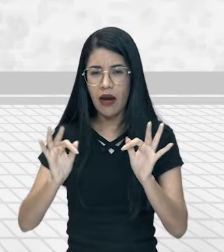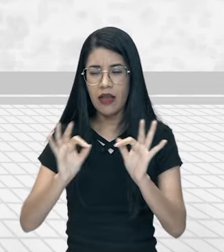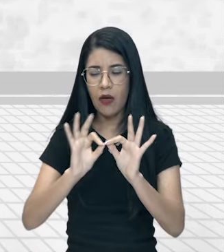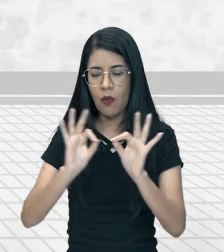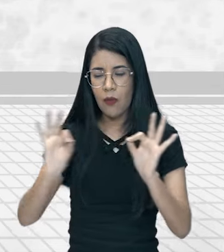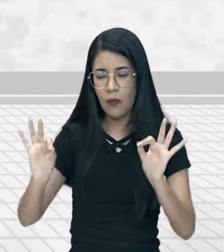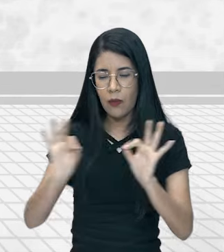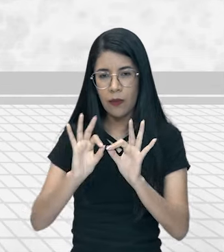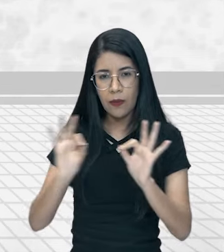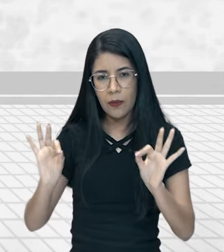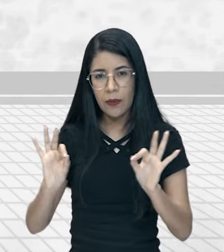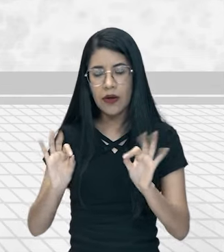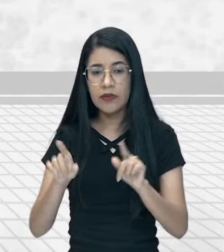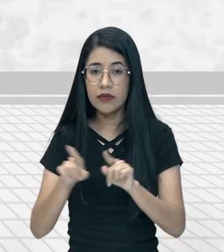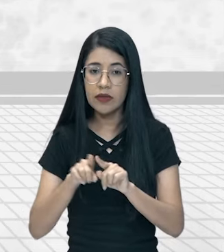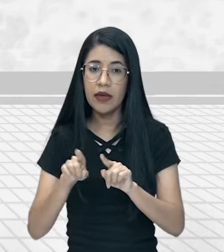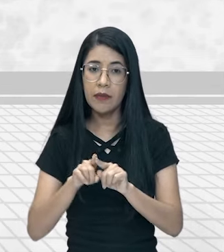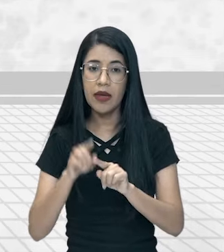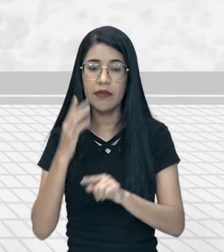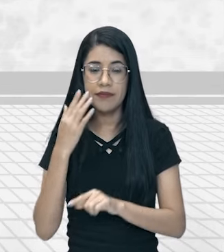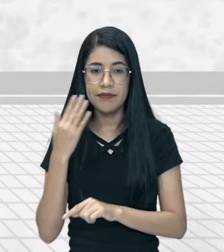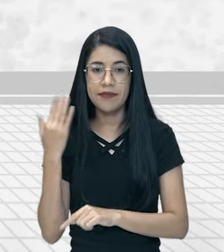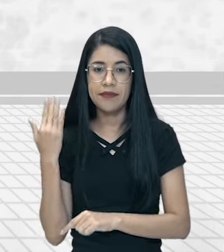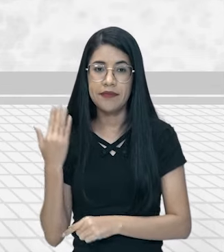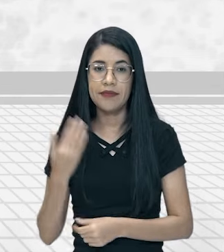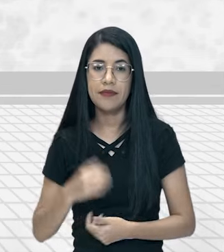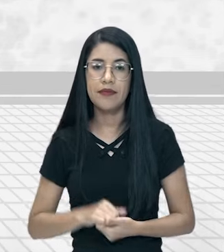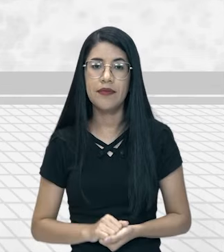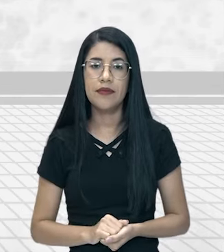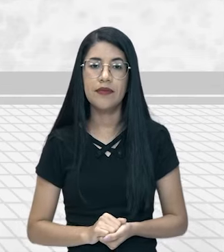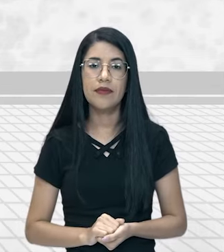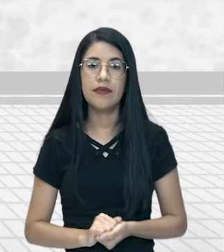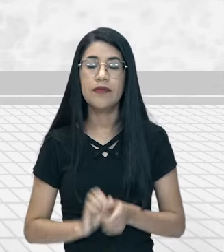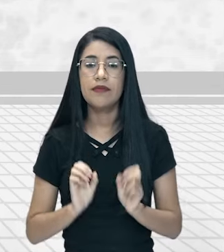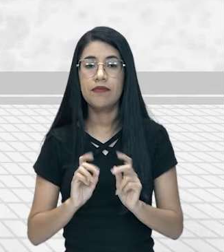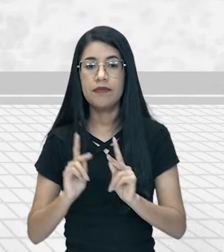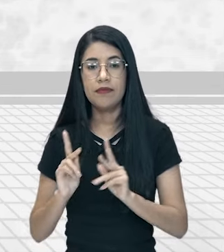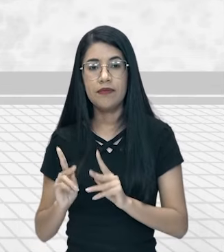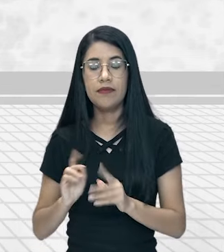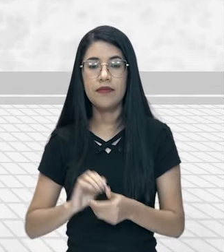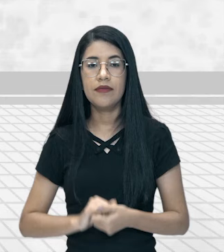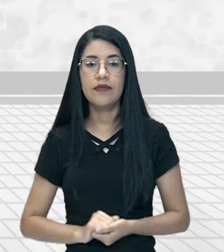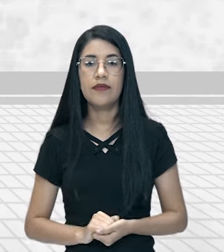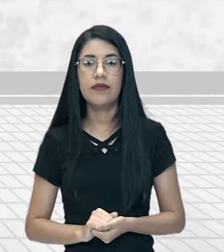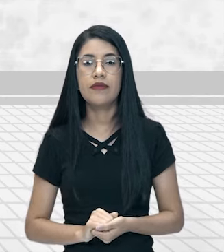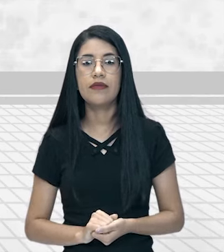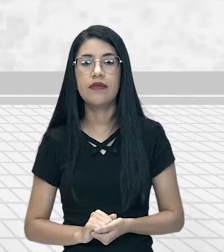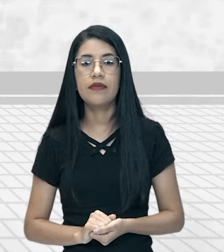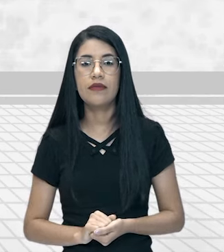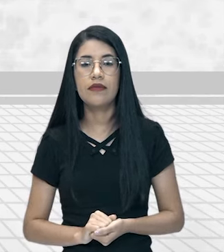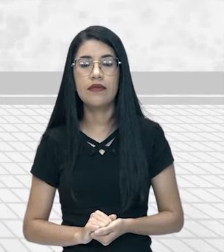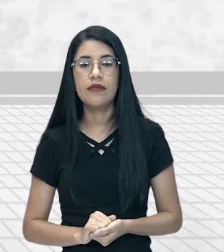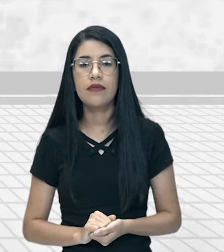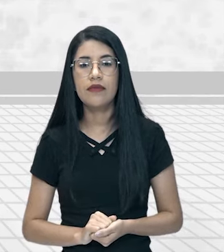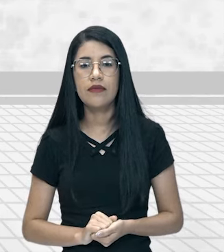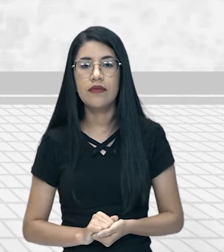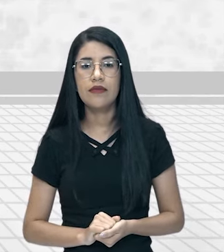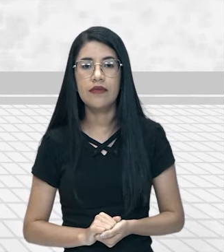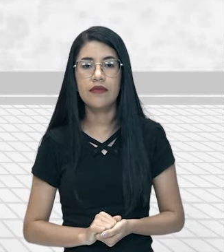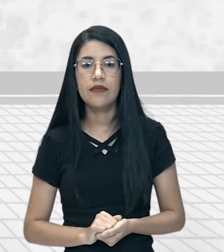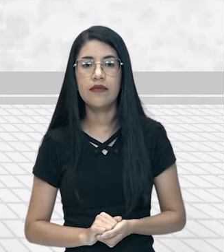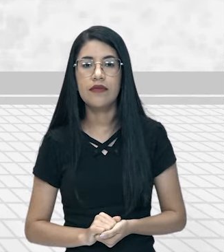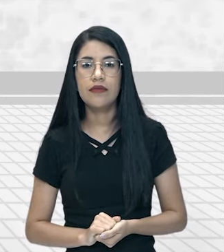e ela me dá esta perturbação. Muito bem, vejam que agora